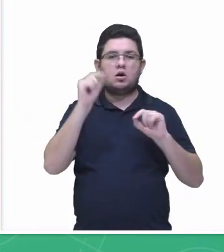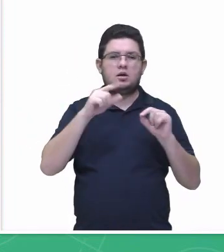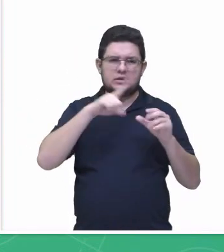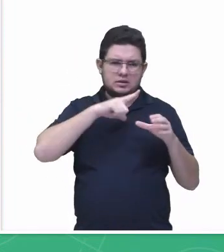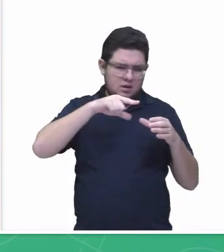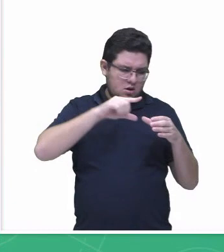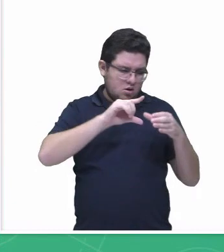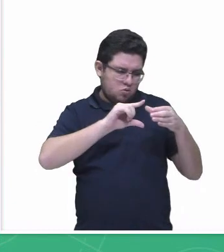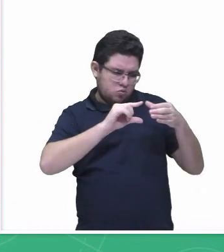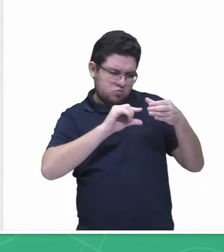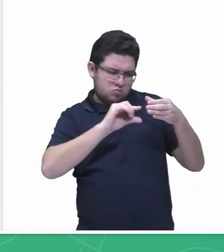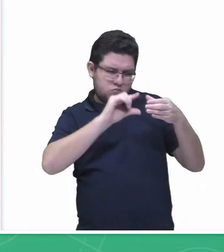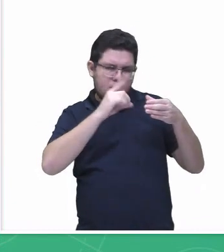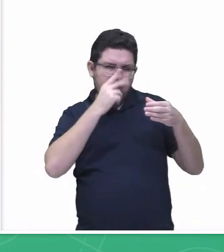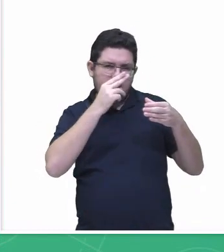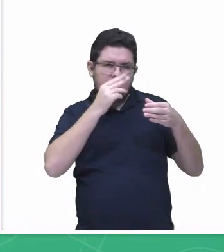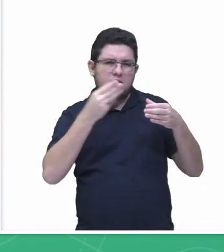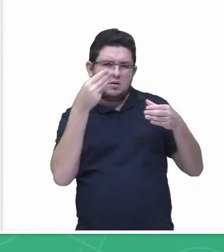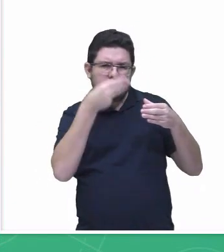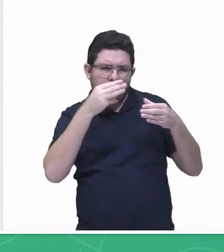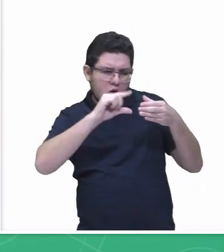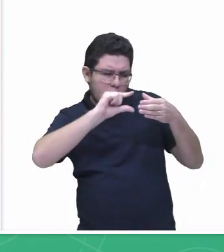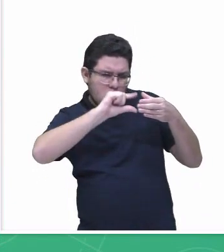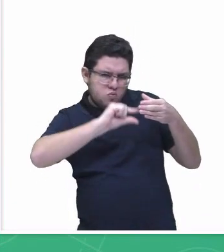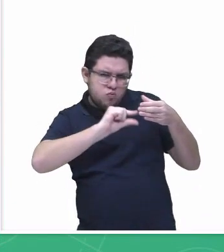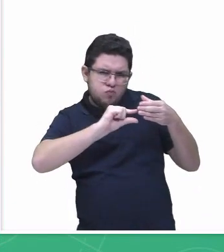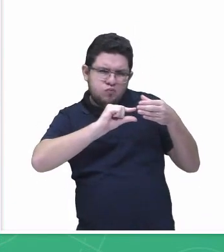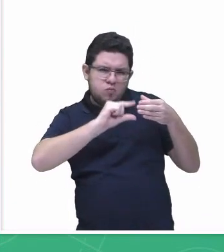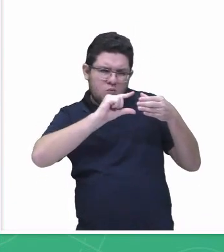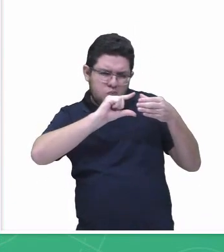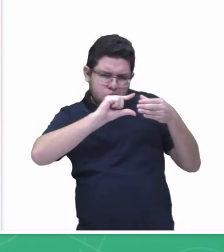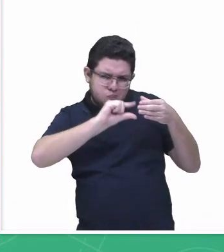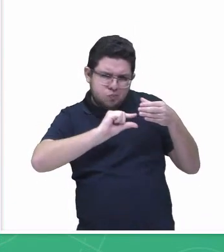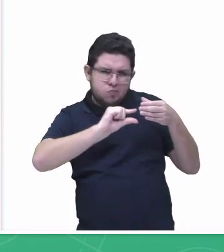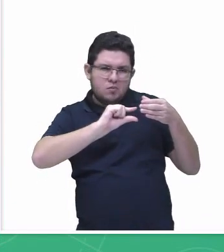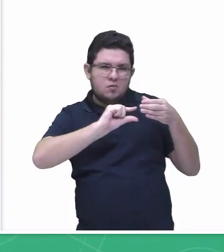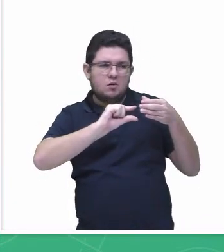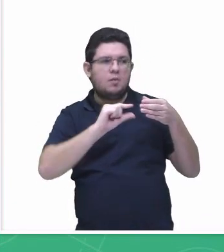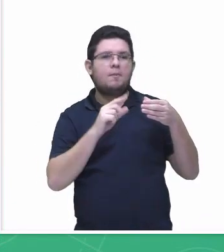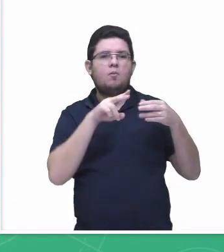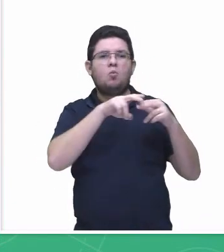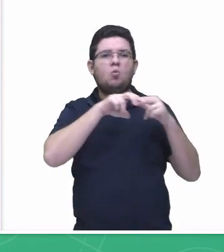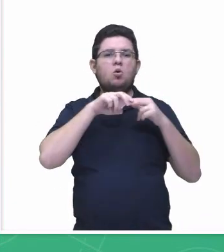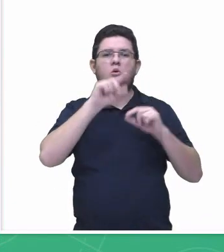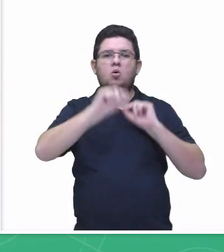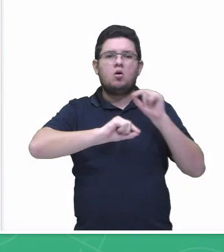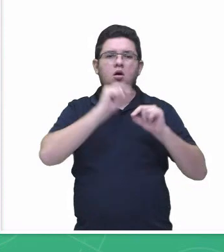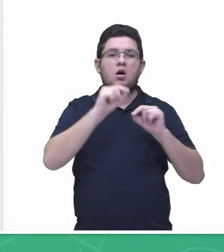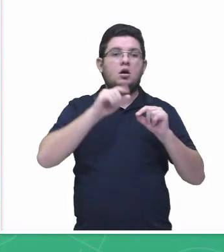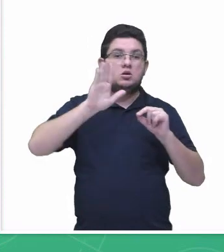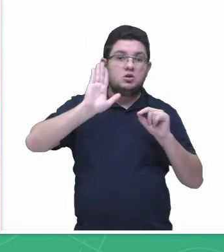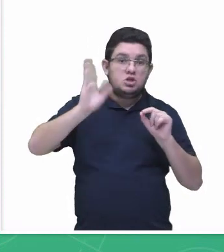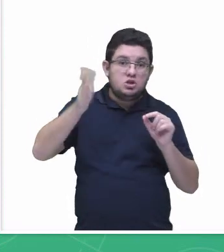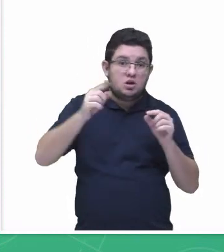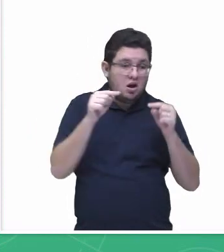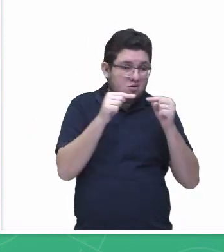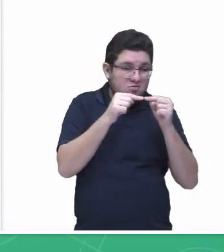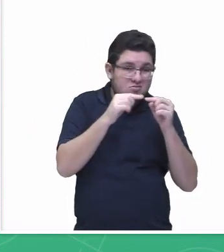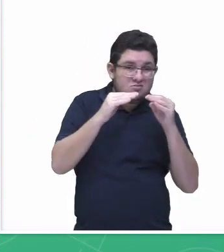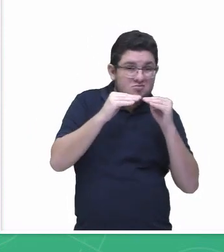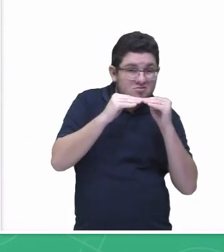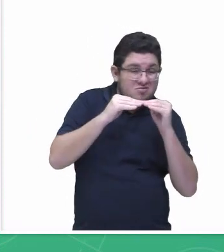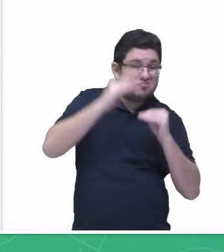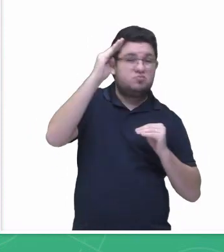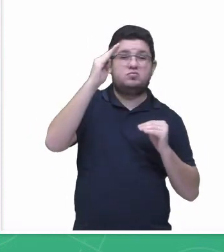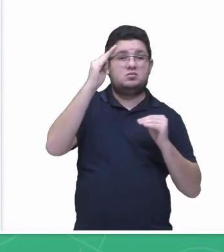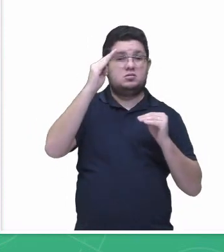no fundinho da xícara, vai lá, ficar lá no fundinho do copo. Então por quê? Porque atingiu o coeficiente de solubilidade e não dá mais